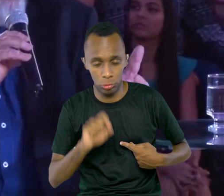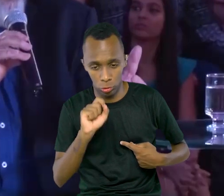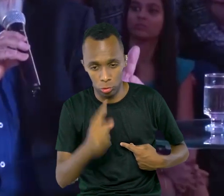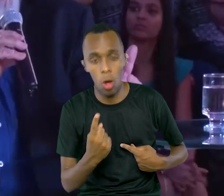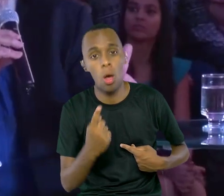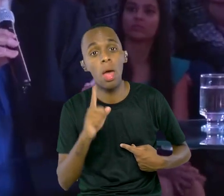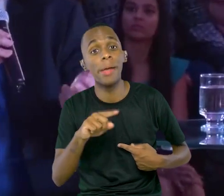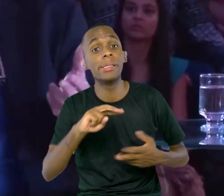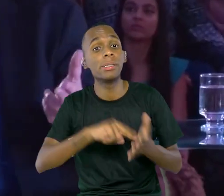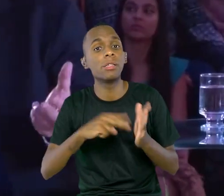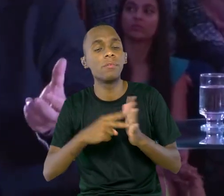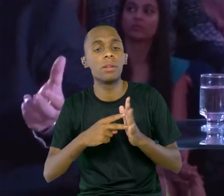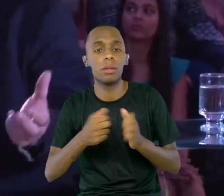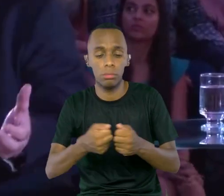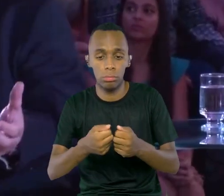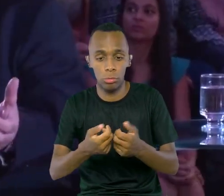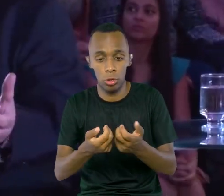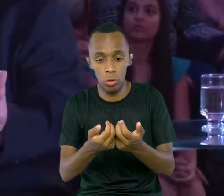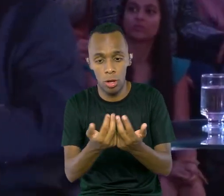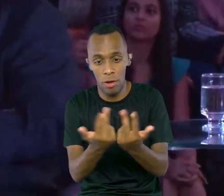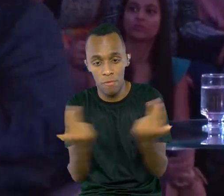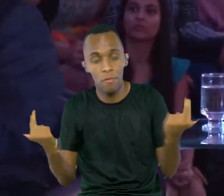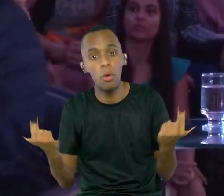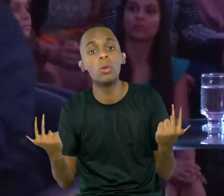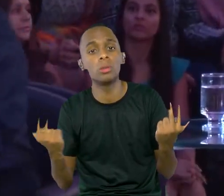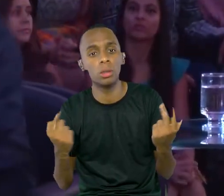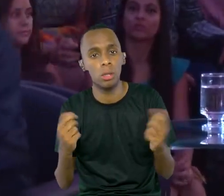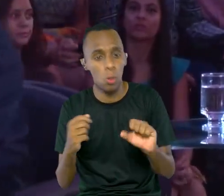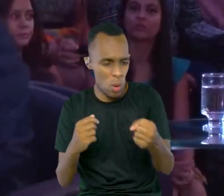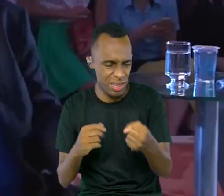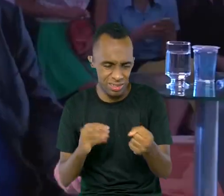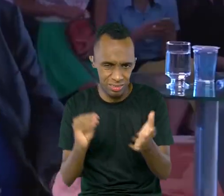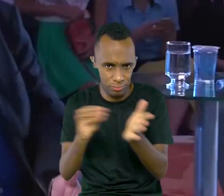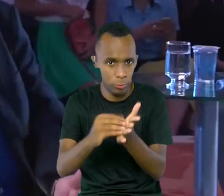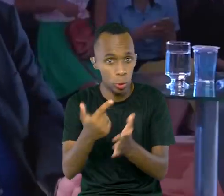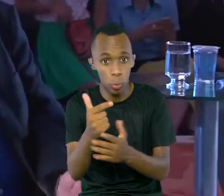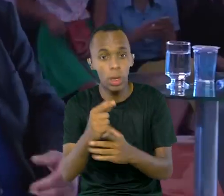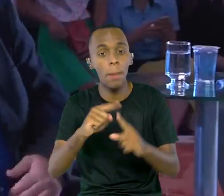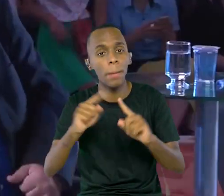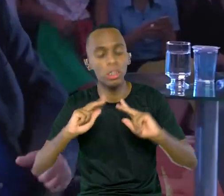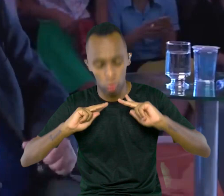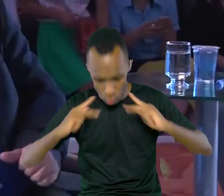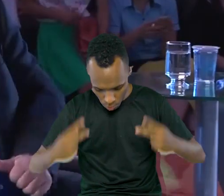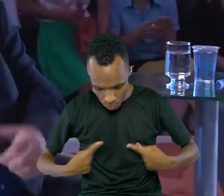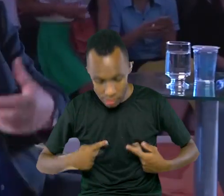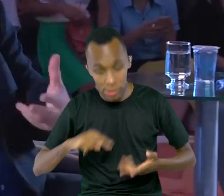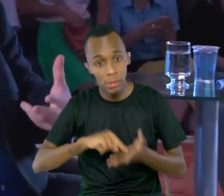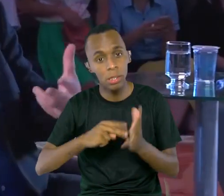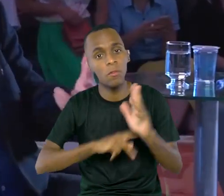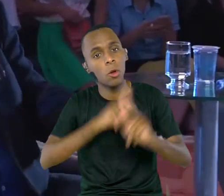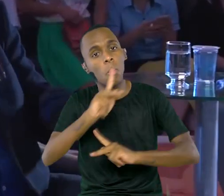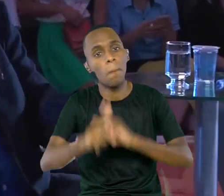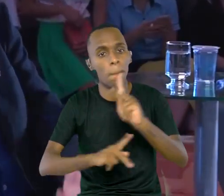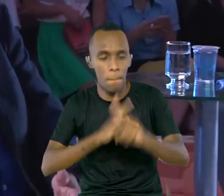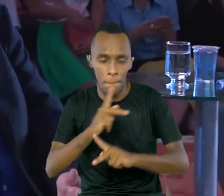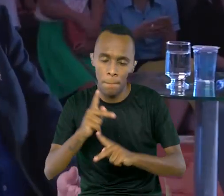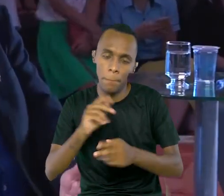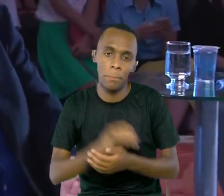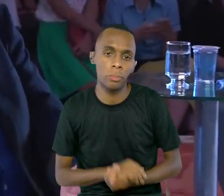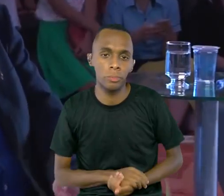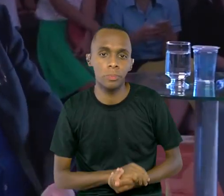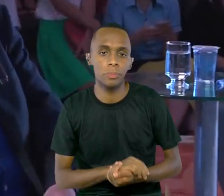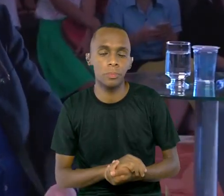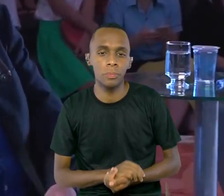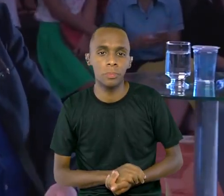no singular, ela é plural. Mesmo que ela não tenha o S ao final, a ideia de humano é